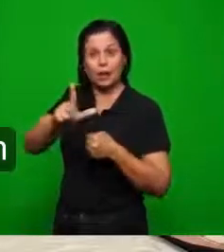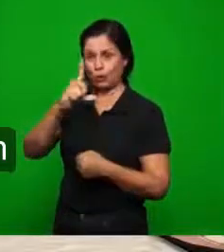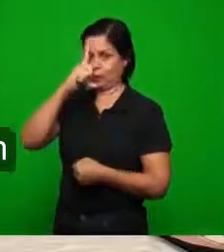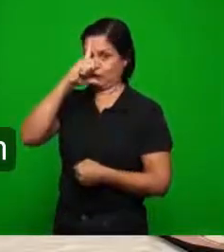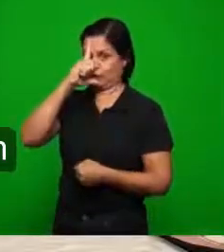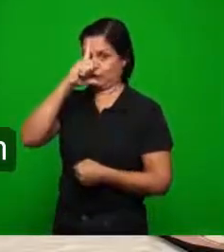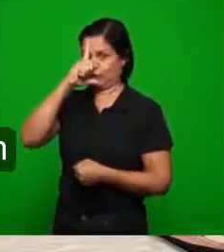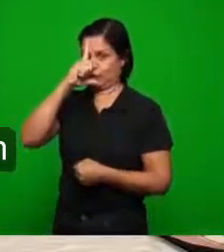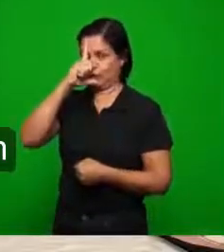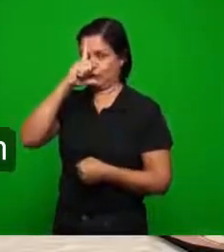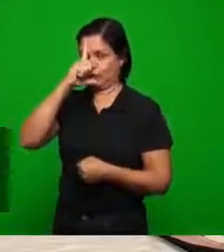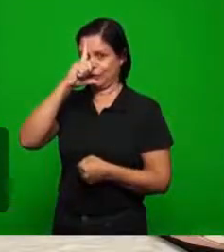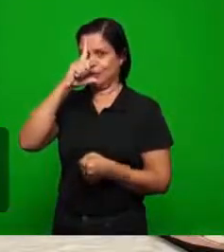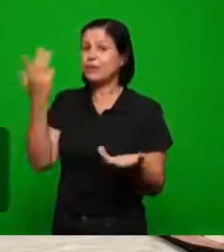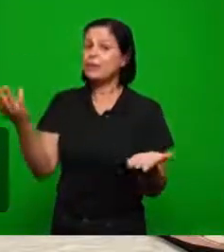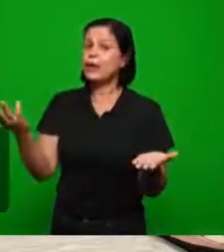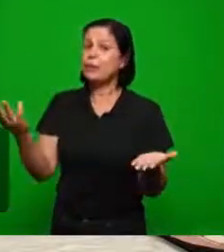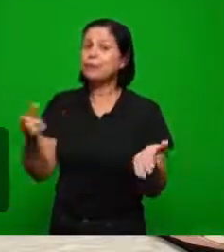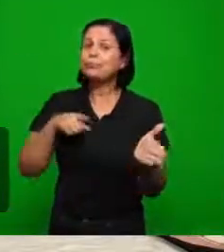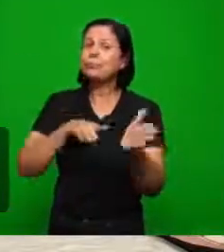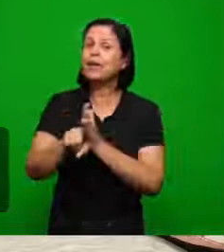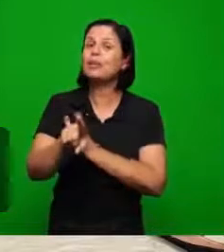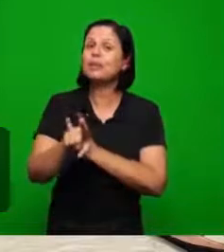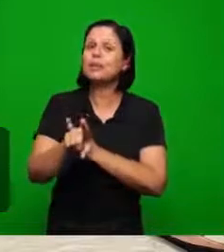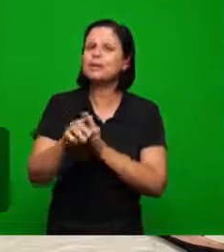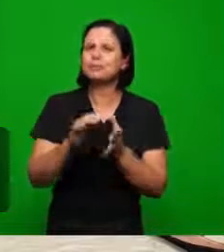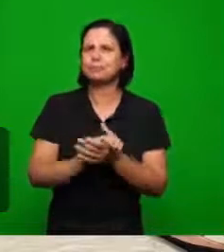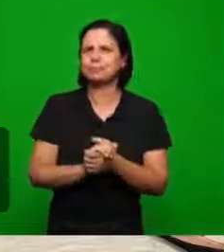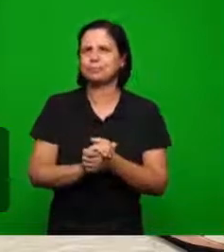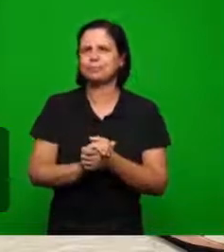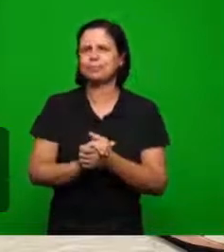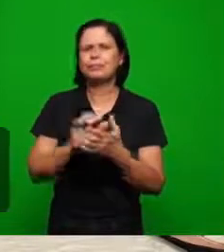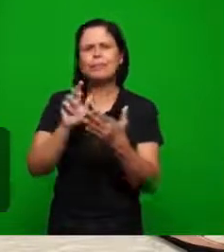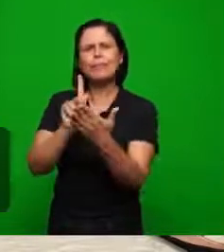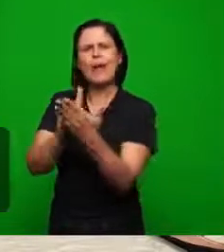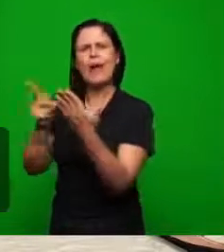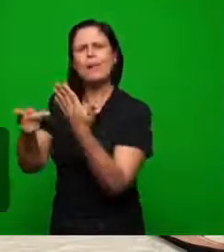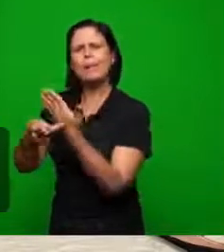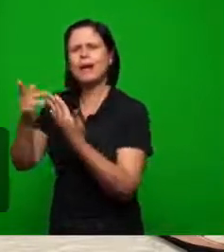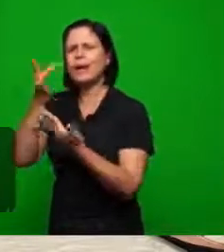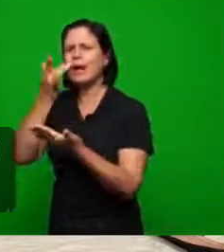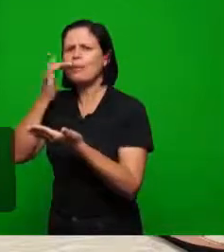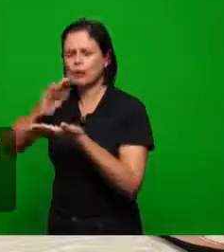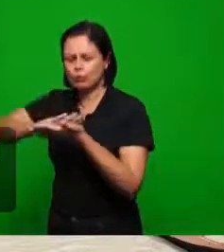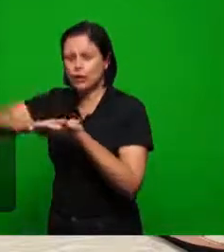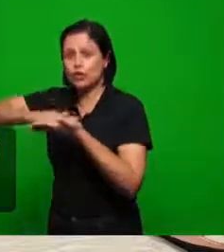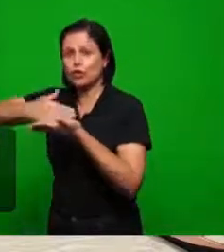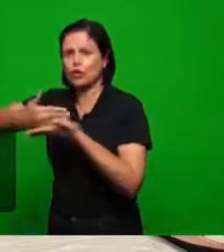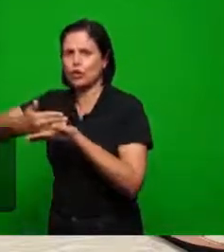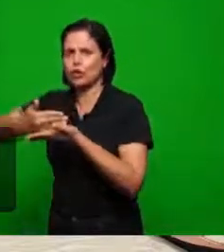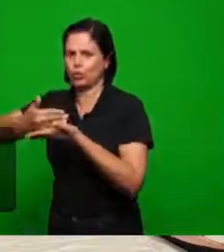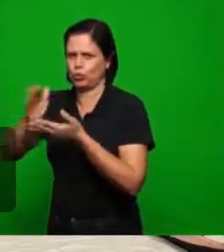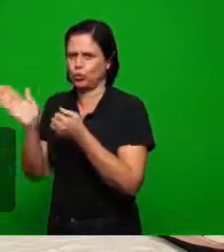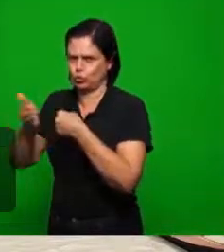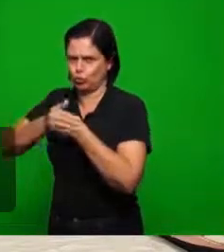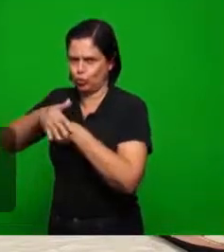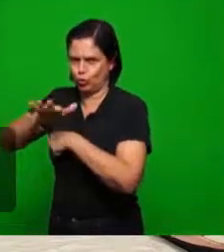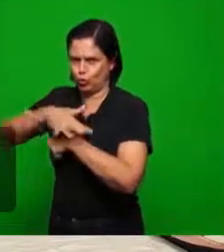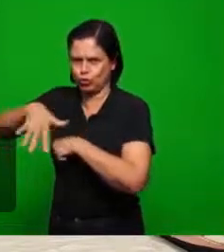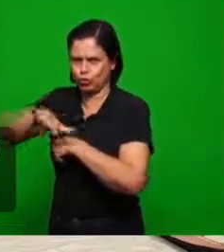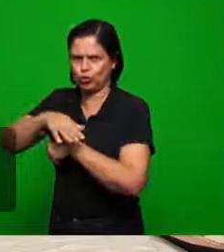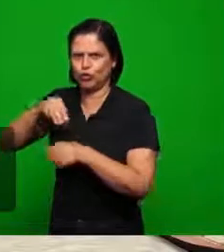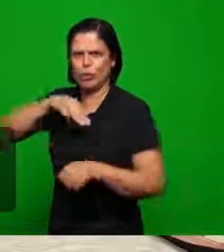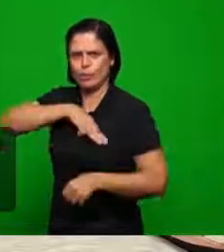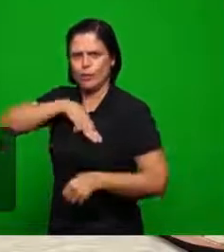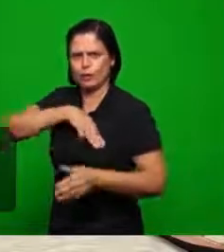pergunta-se, qual a relação existente entre a parábola do tesouro escondido, de Mateus capítulo 13, verso